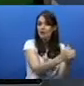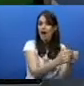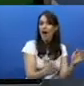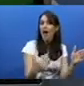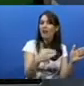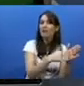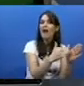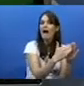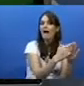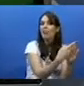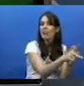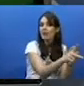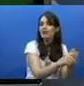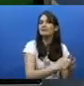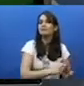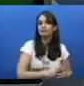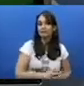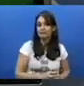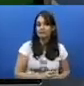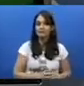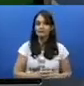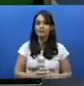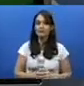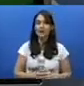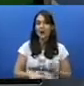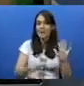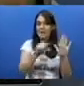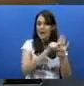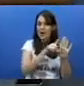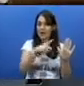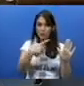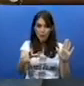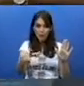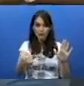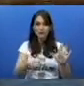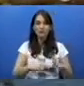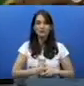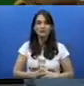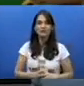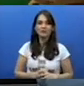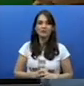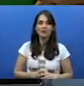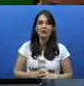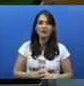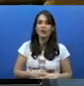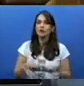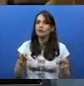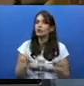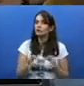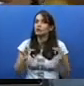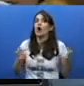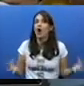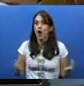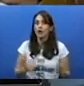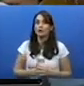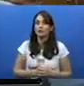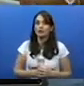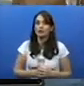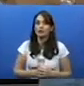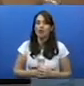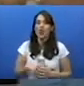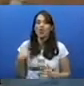local. Parágrafo novamente, letra maiúscula. Por nossa sorte, encontramos a